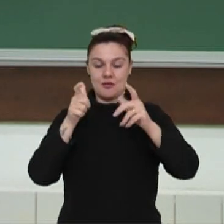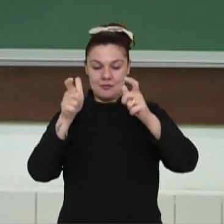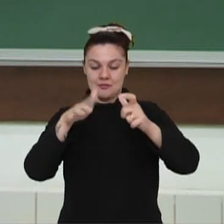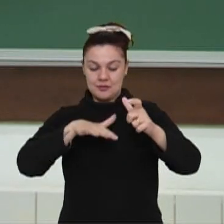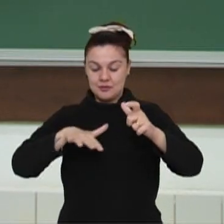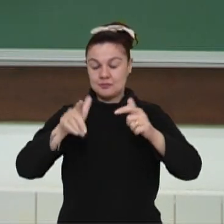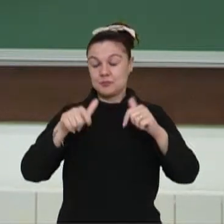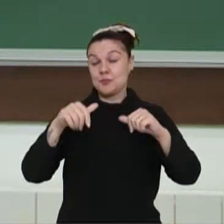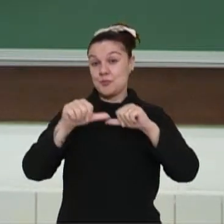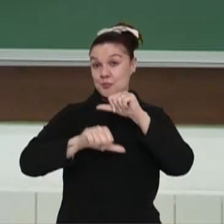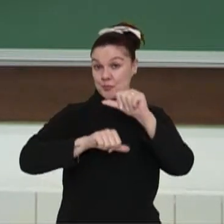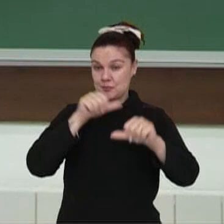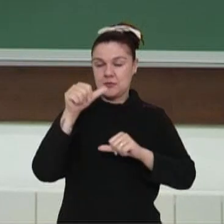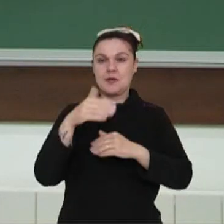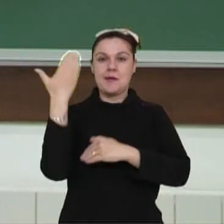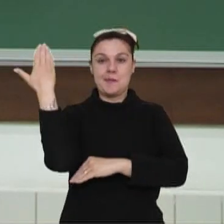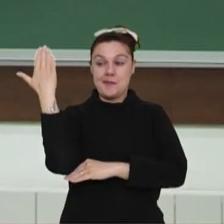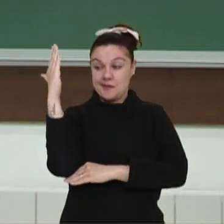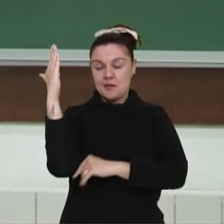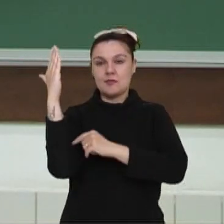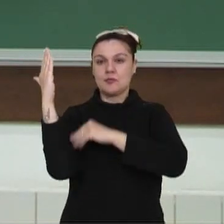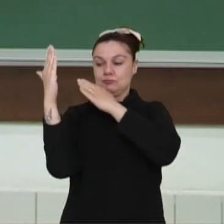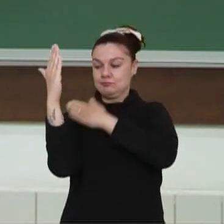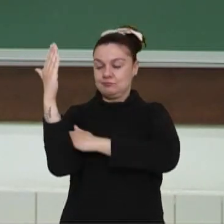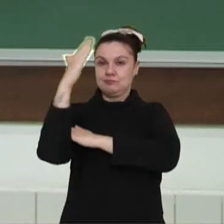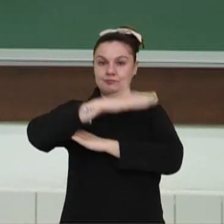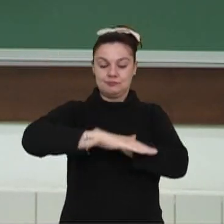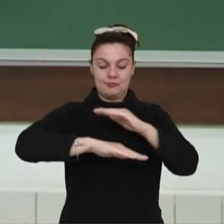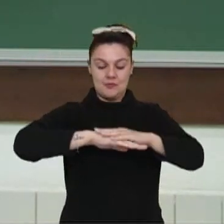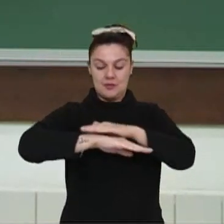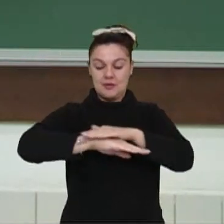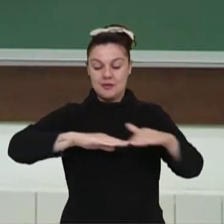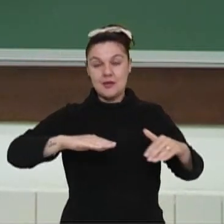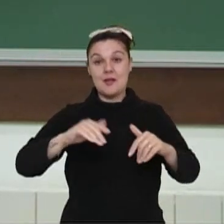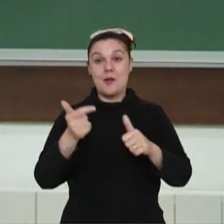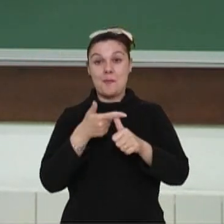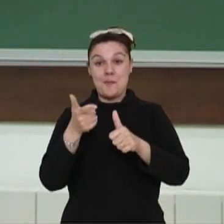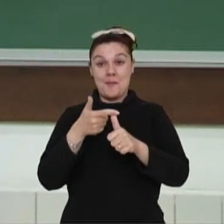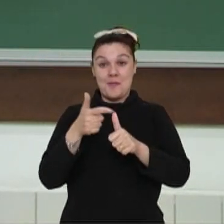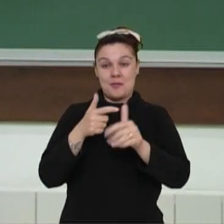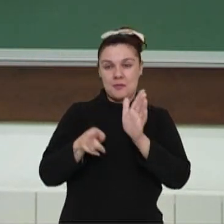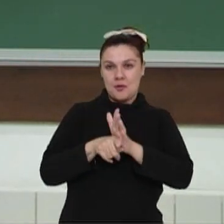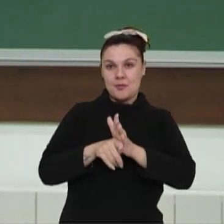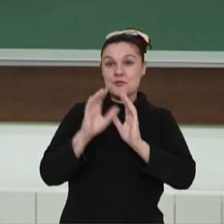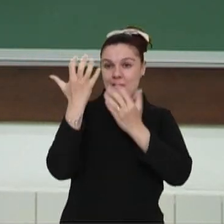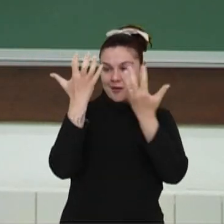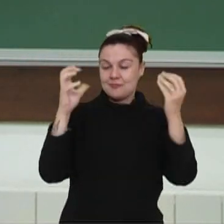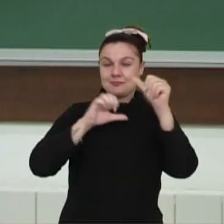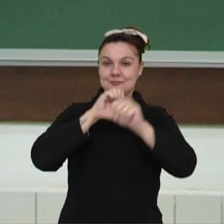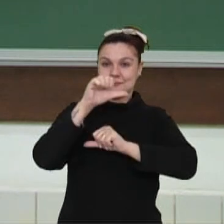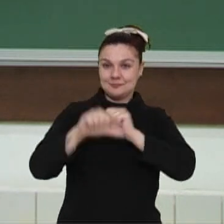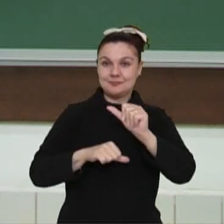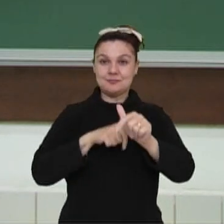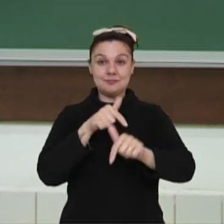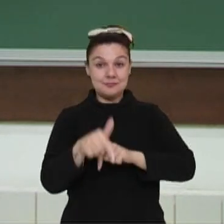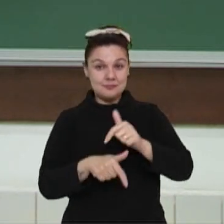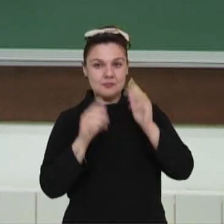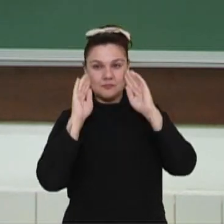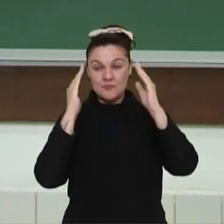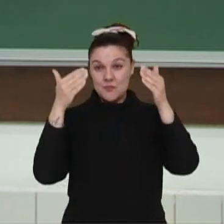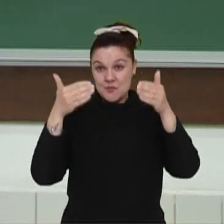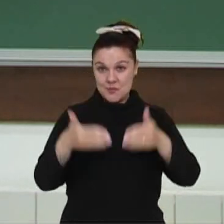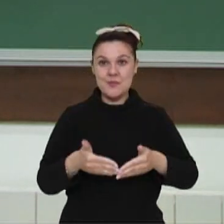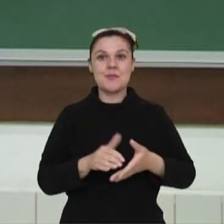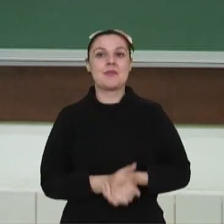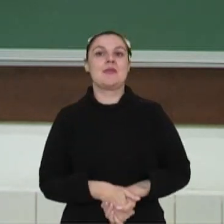Que é a matéria-prima. Então, você vai fazer um banco de madeira, essa é a matéria-prima, né? Que é já a natureza modificada. O trabalho é muito